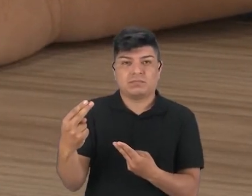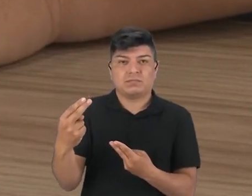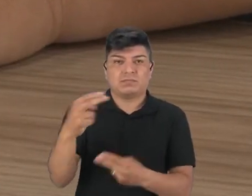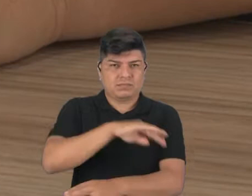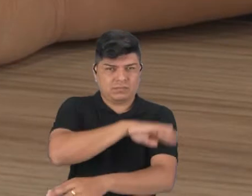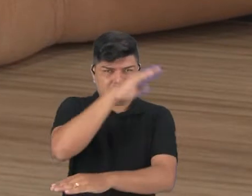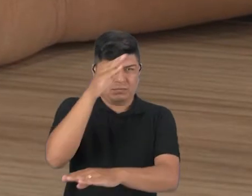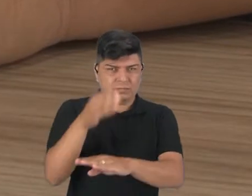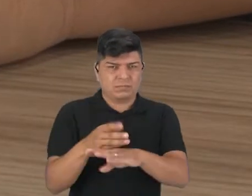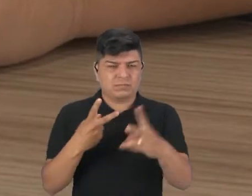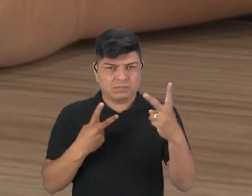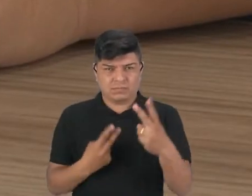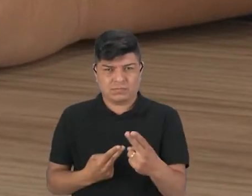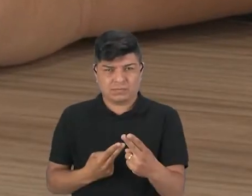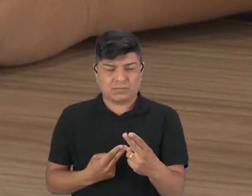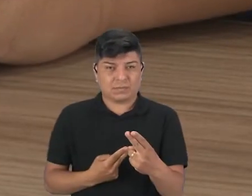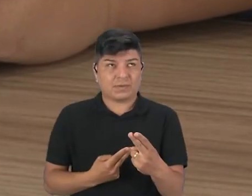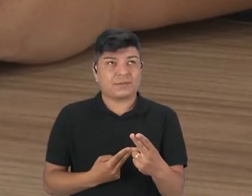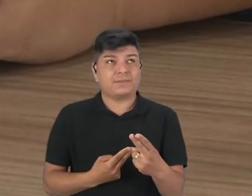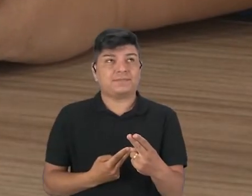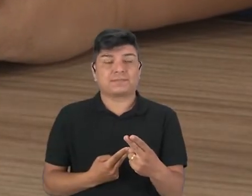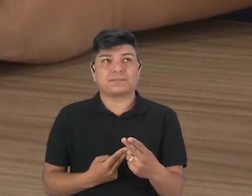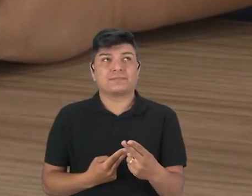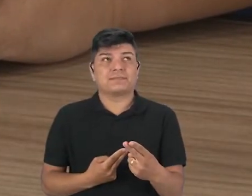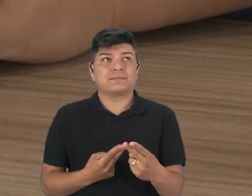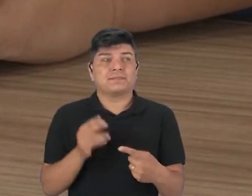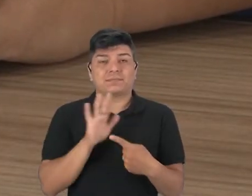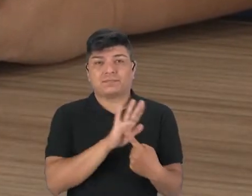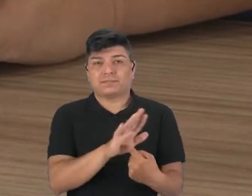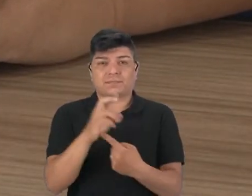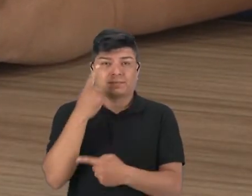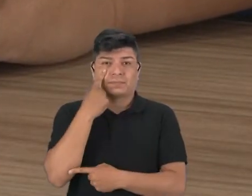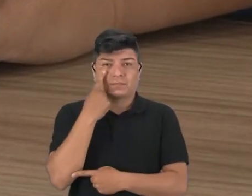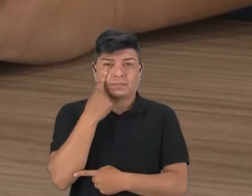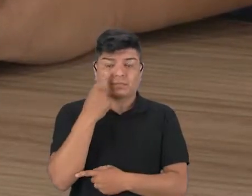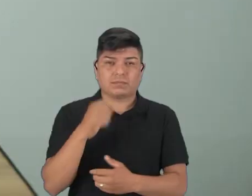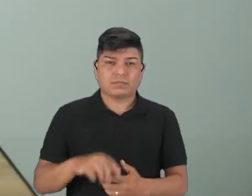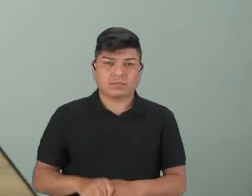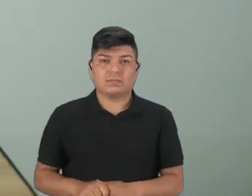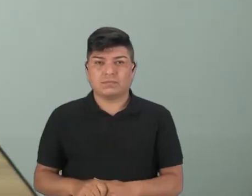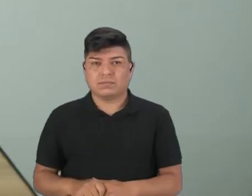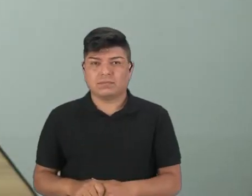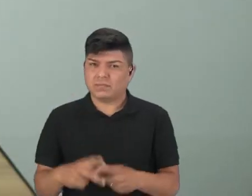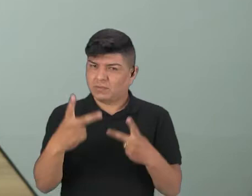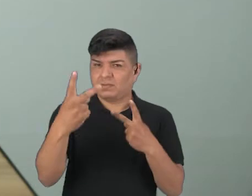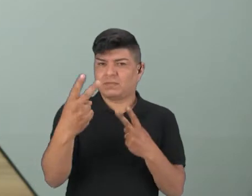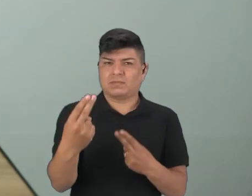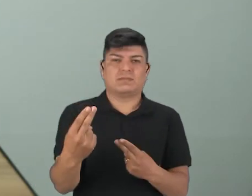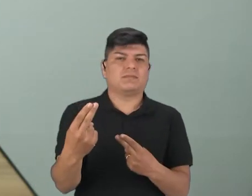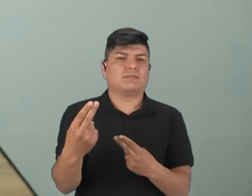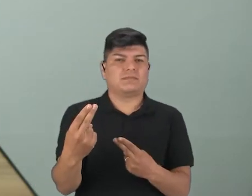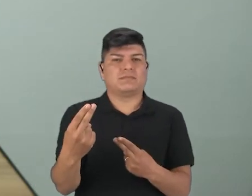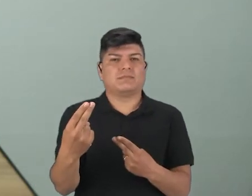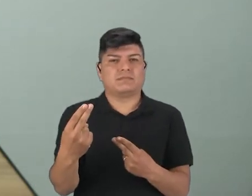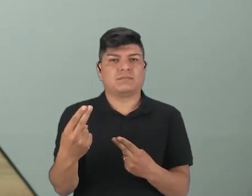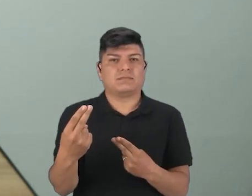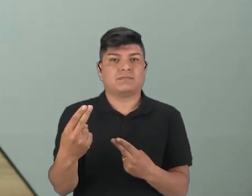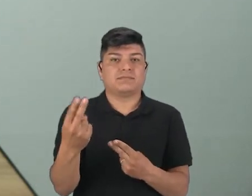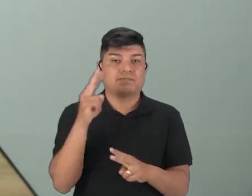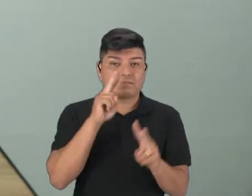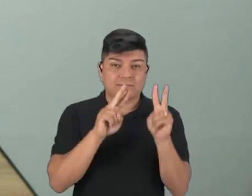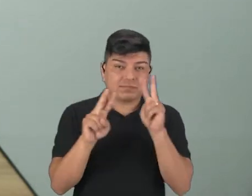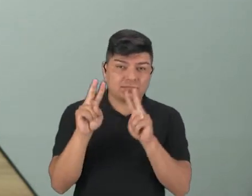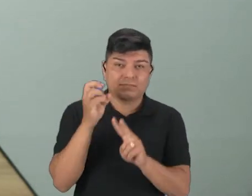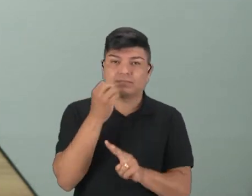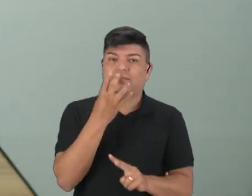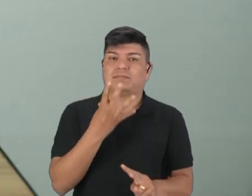da montanha, gente? Vou abrir para vocês observem. Será que é a mesma? Vou